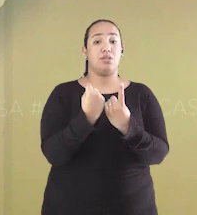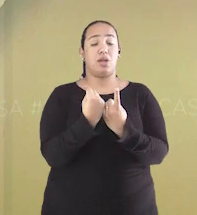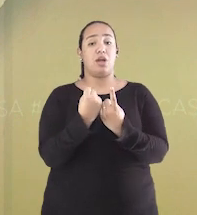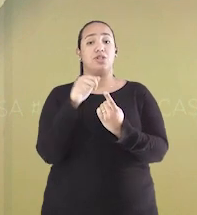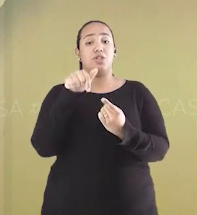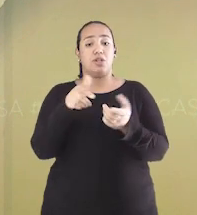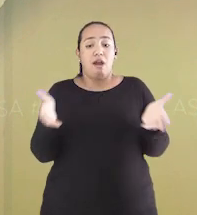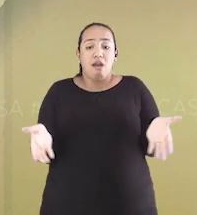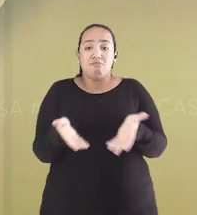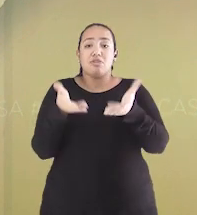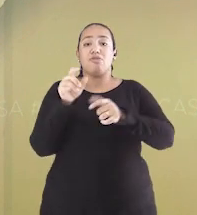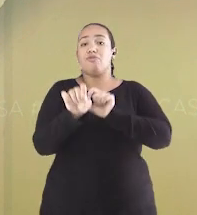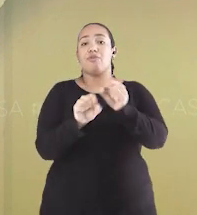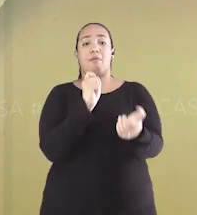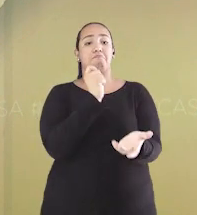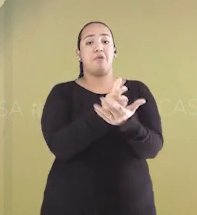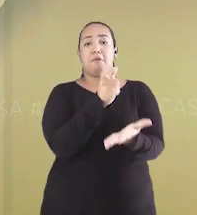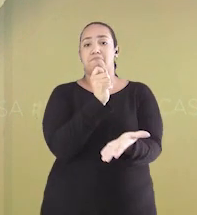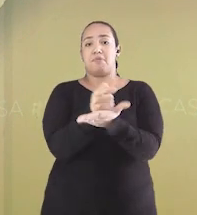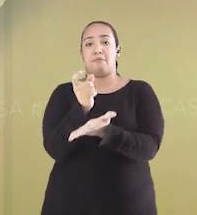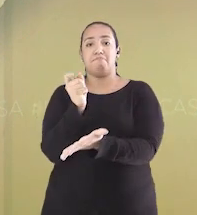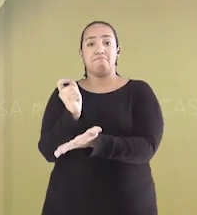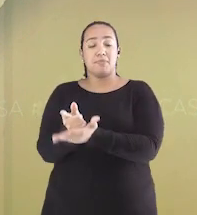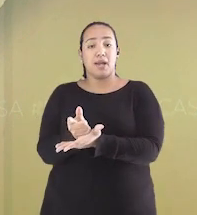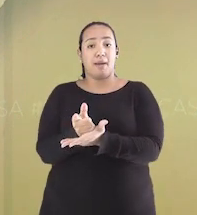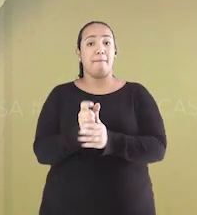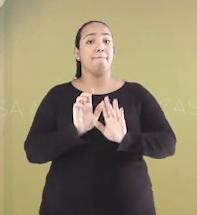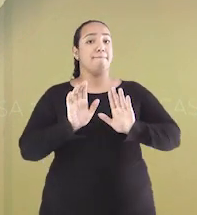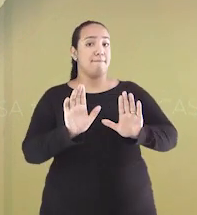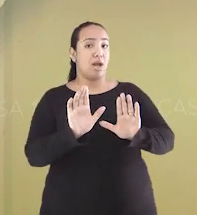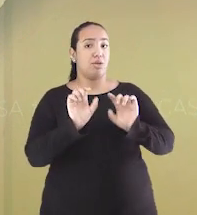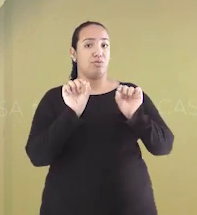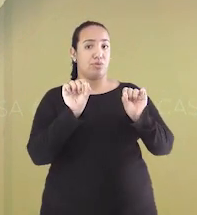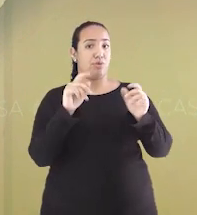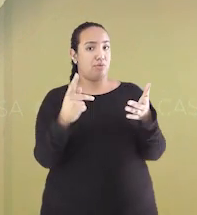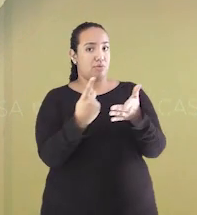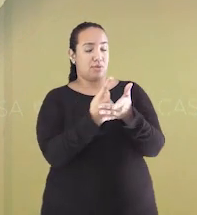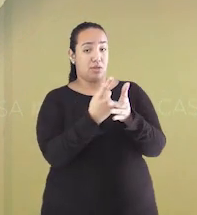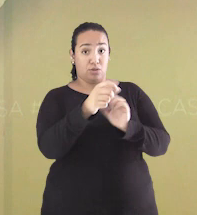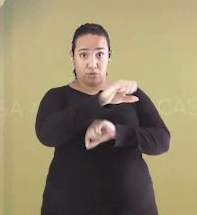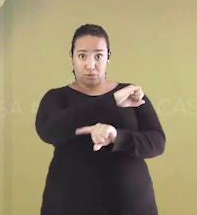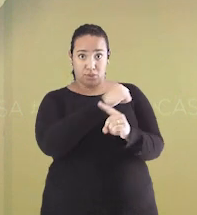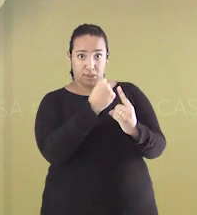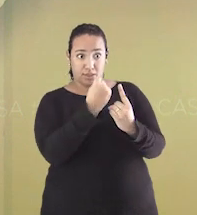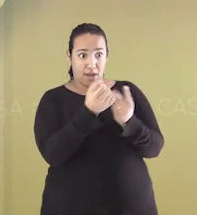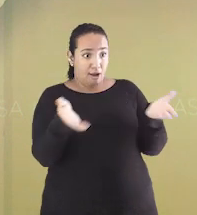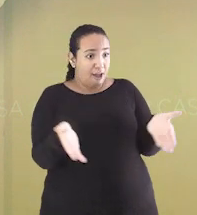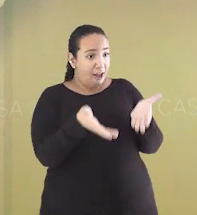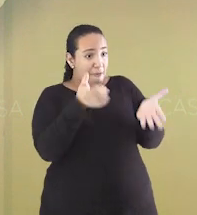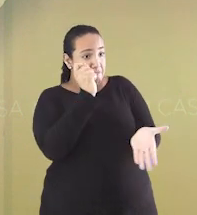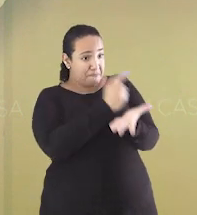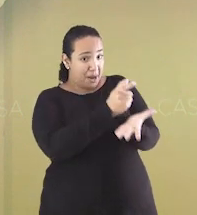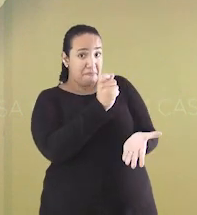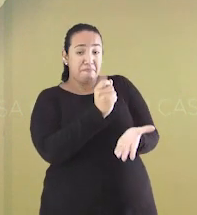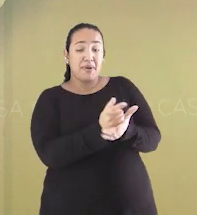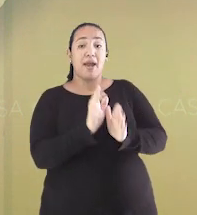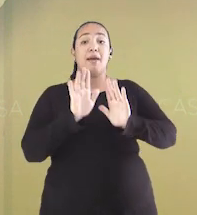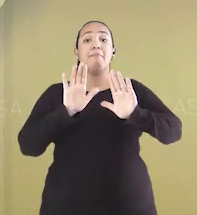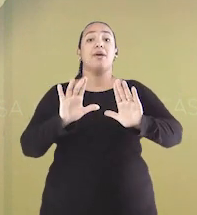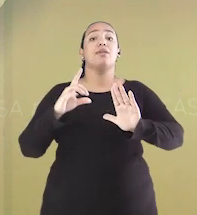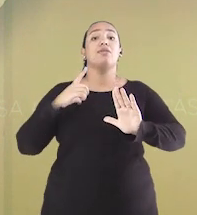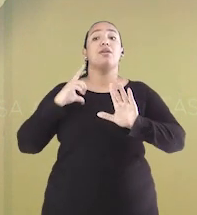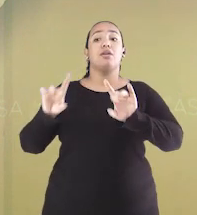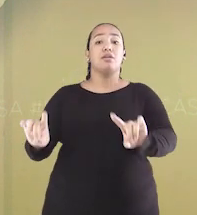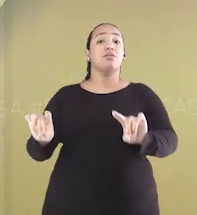incentivada. Porém, se por um lado a sociedade incentiva o consumo, de outro, nos deparamos com o desafio